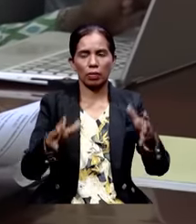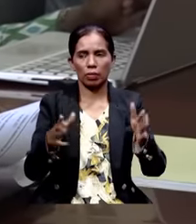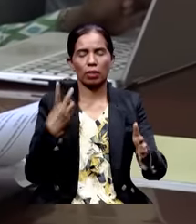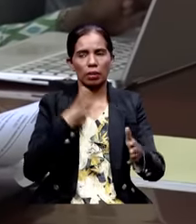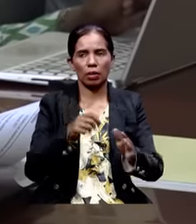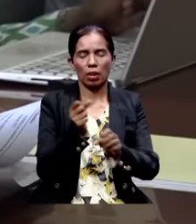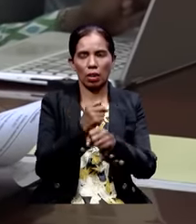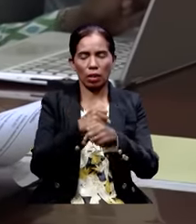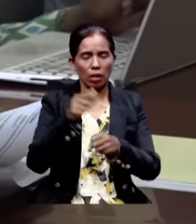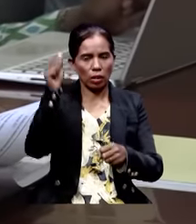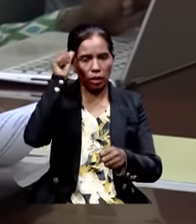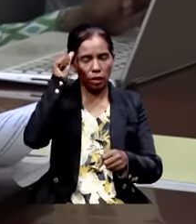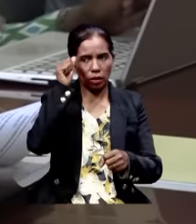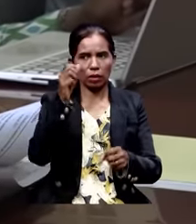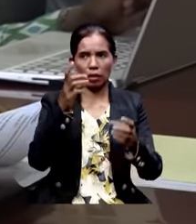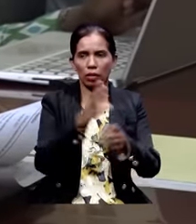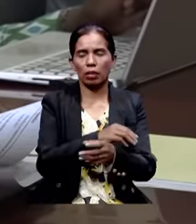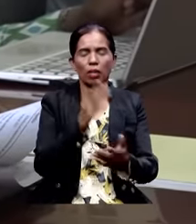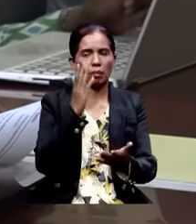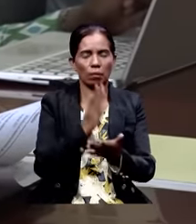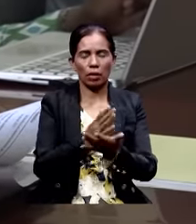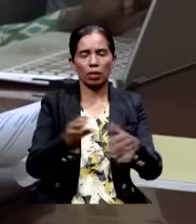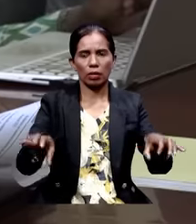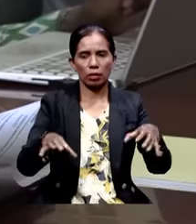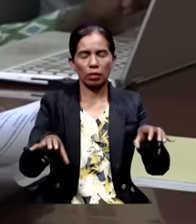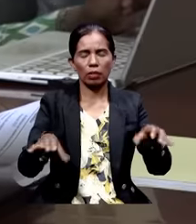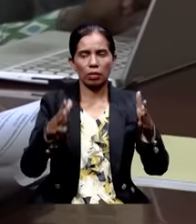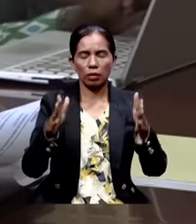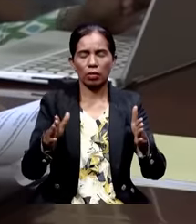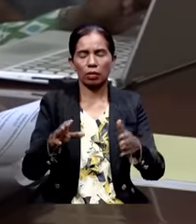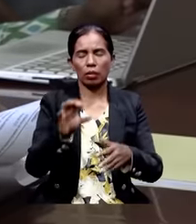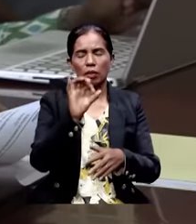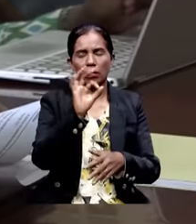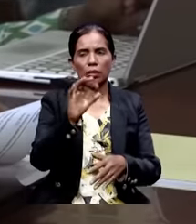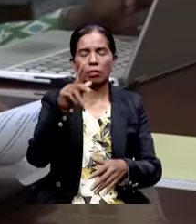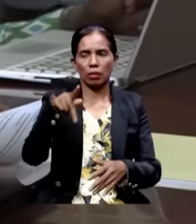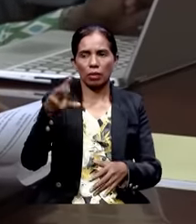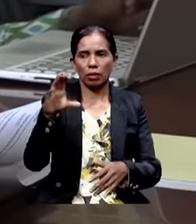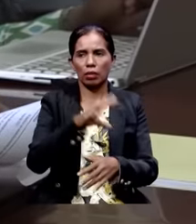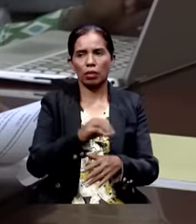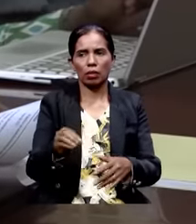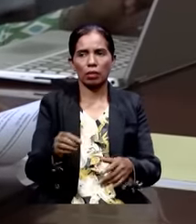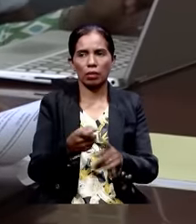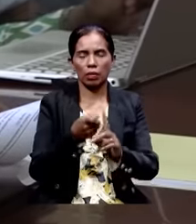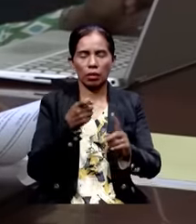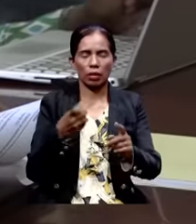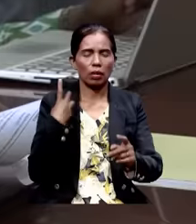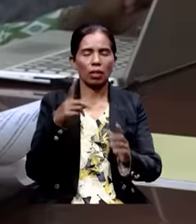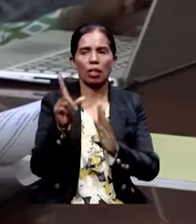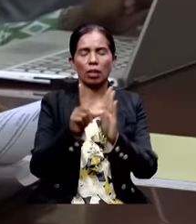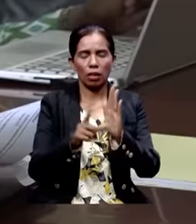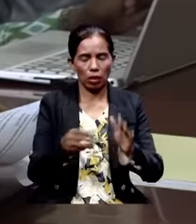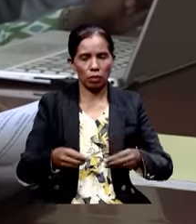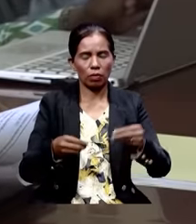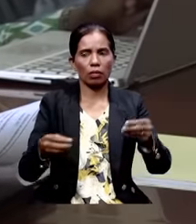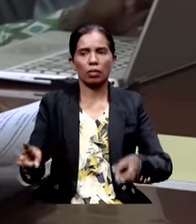tuir bahira terminasau di kontrak, sesau kontrak tuir konsel da Republika, lebih kehatian tekan seri yang justa kau sekarang belum itu lei kurang.